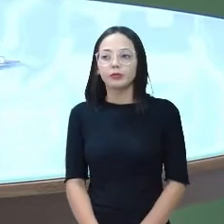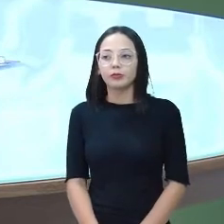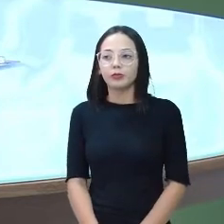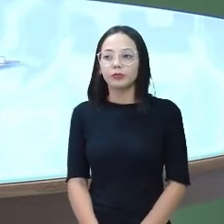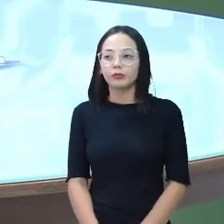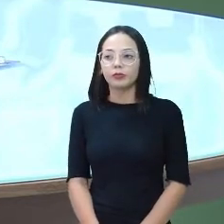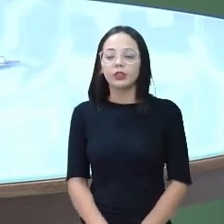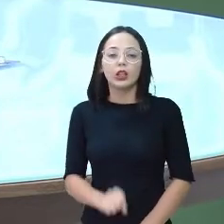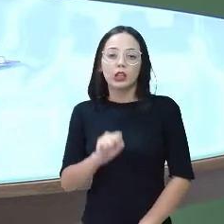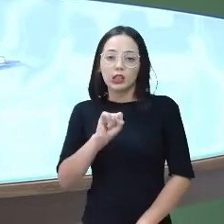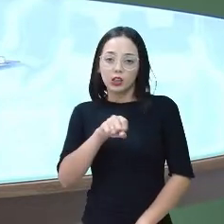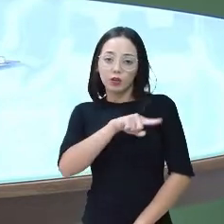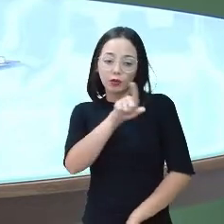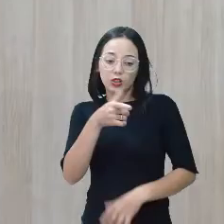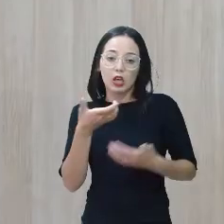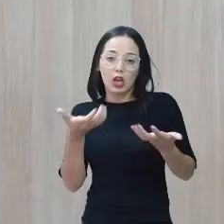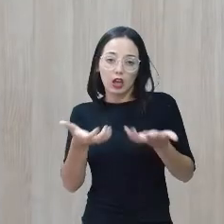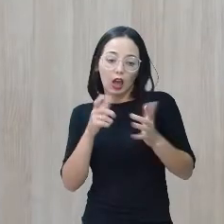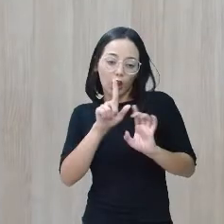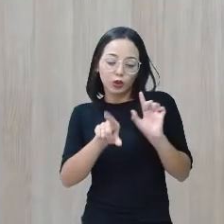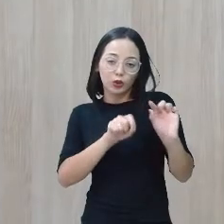Então, se você escolher